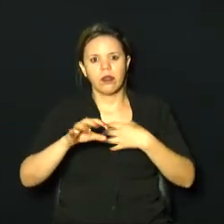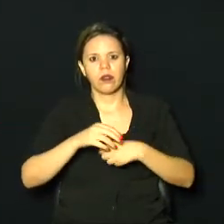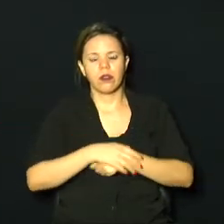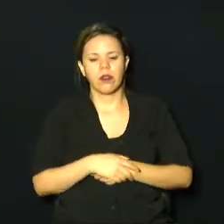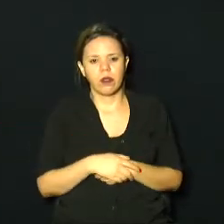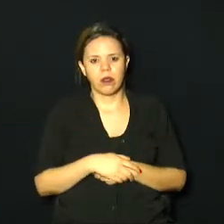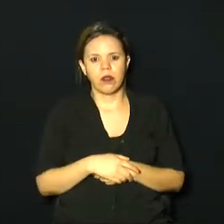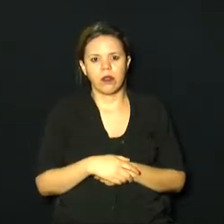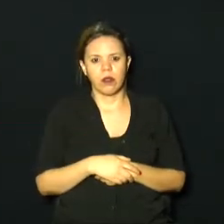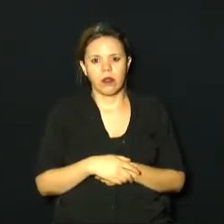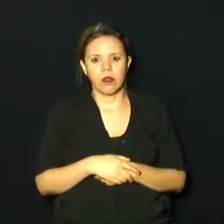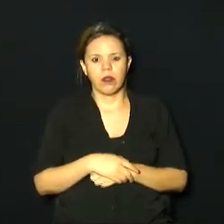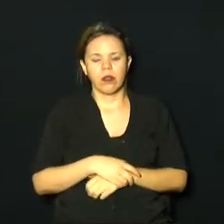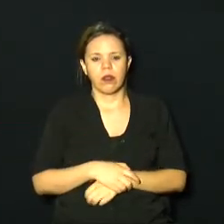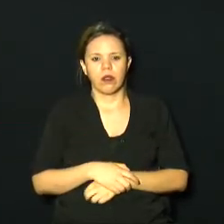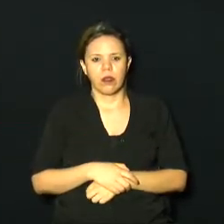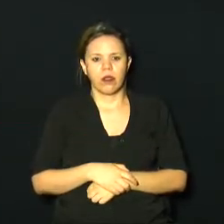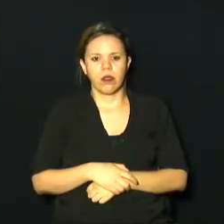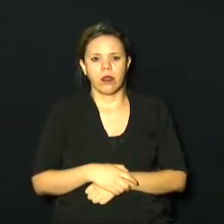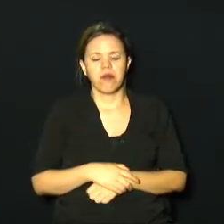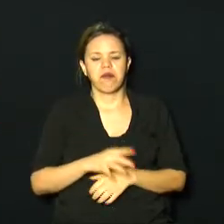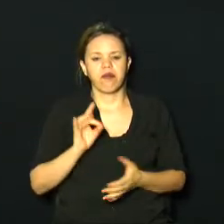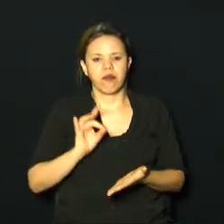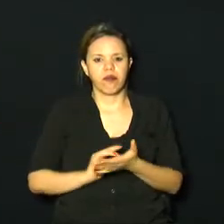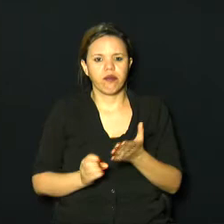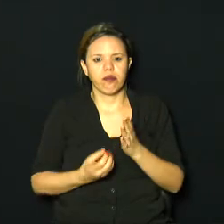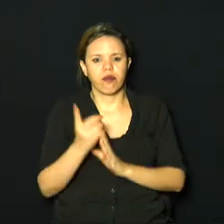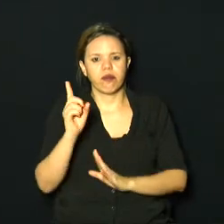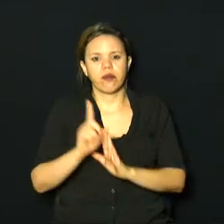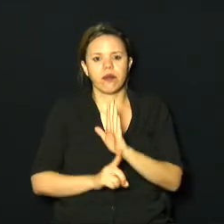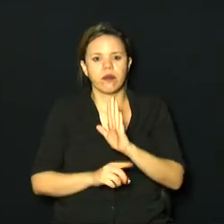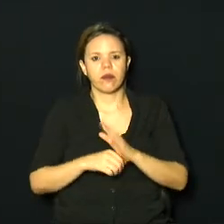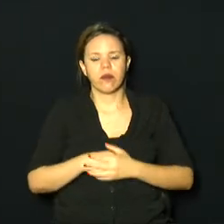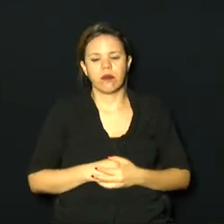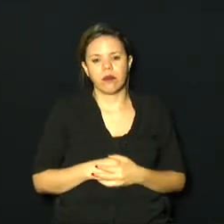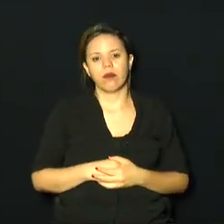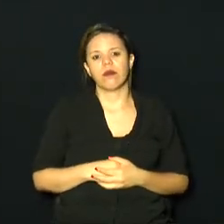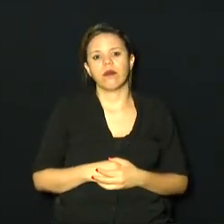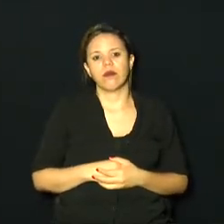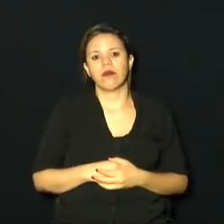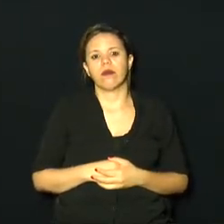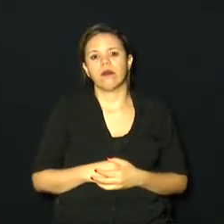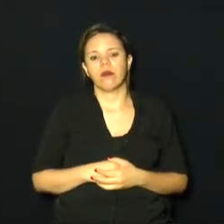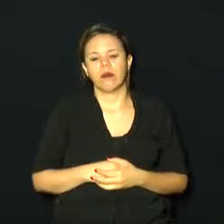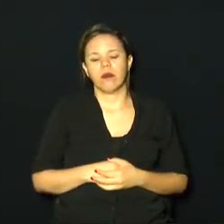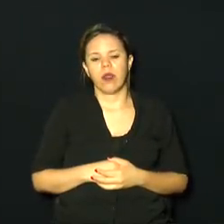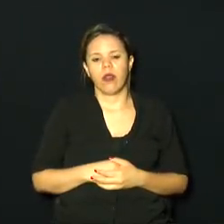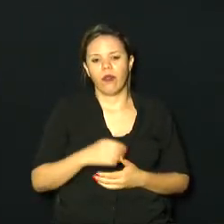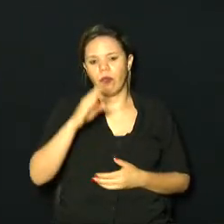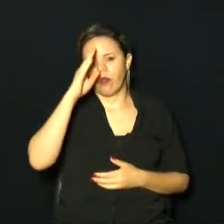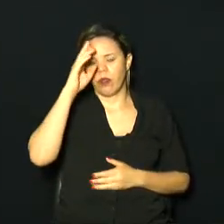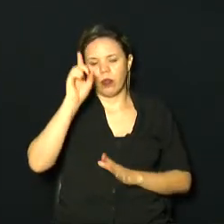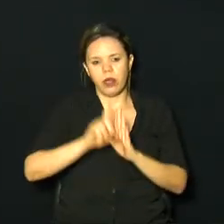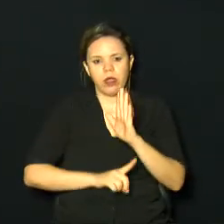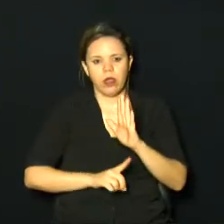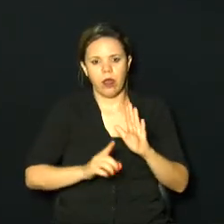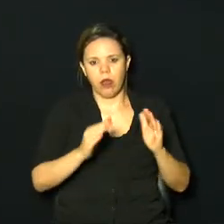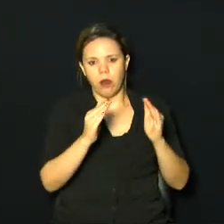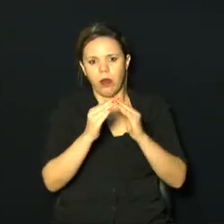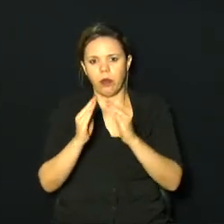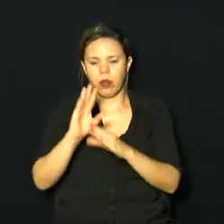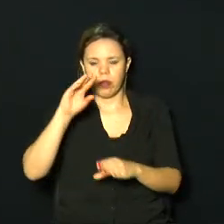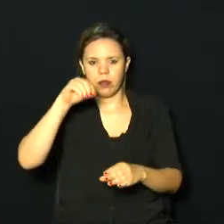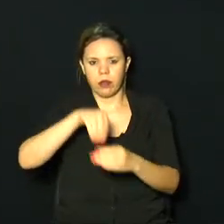de vocês para a concretização de um direito humano fundamental, que é a moradia, previsto